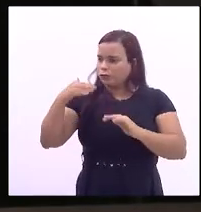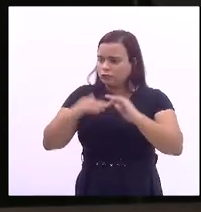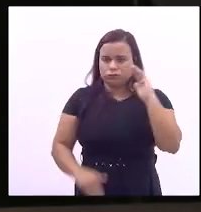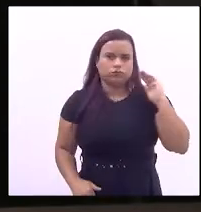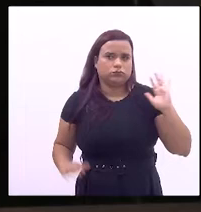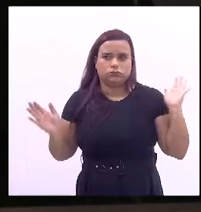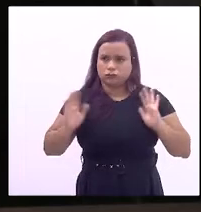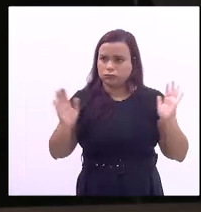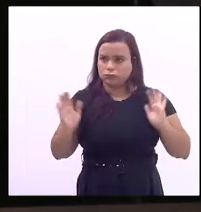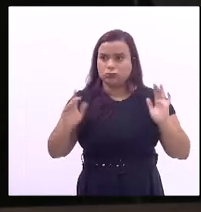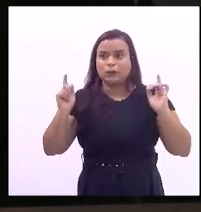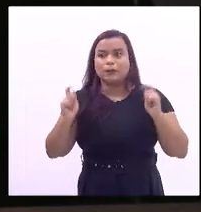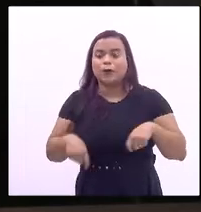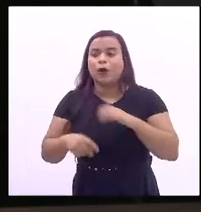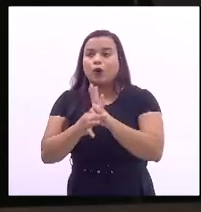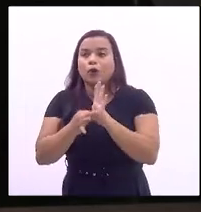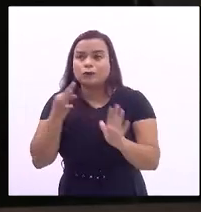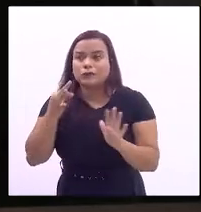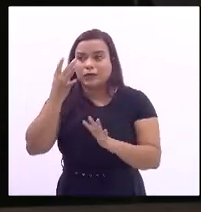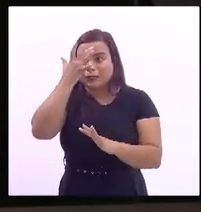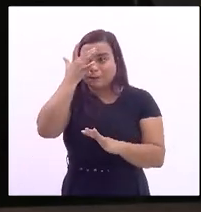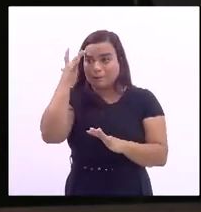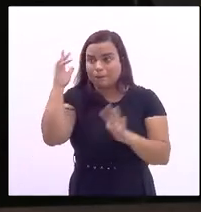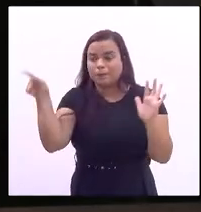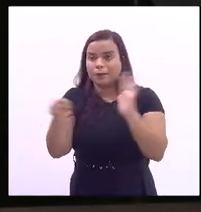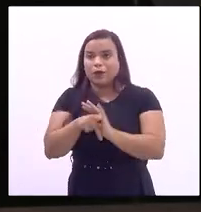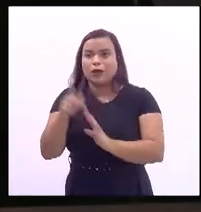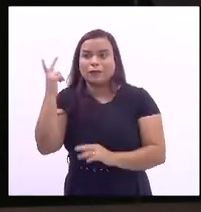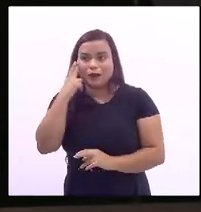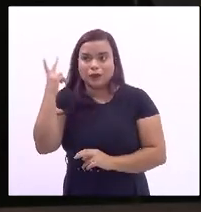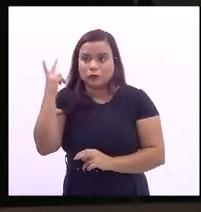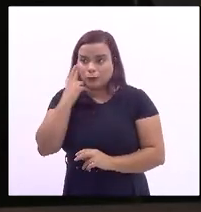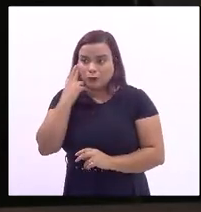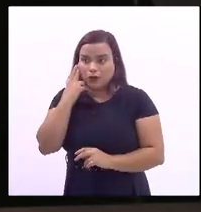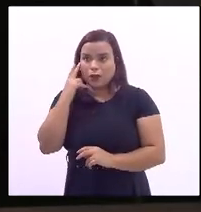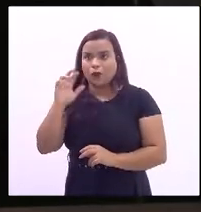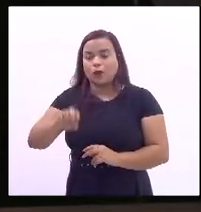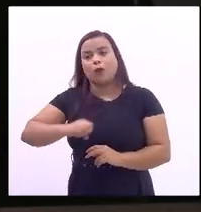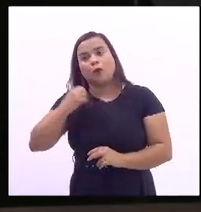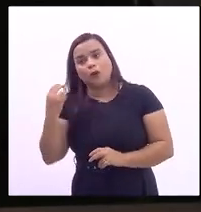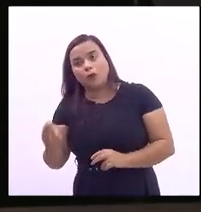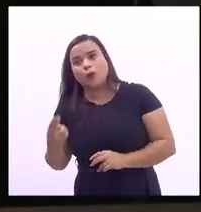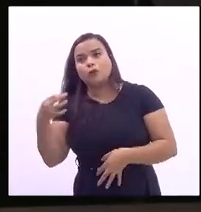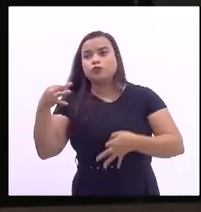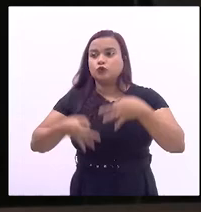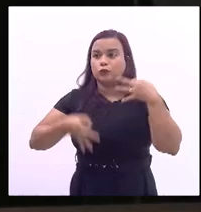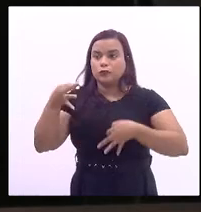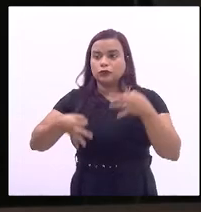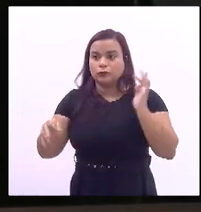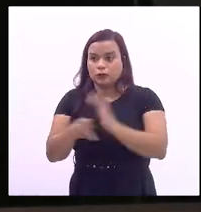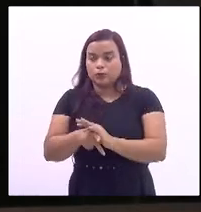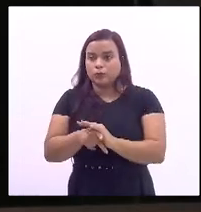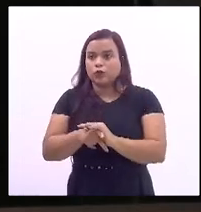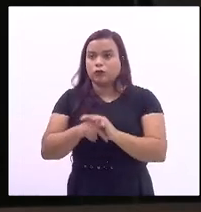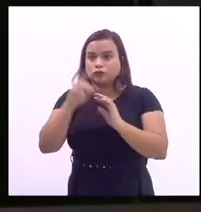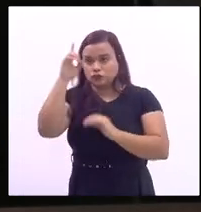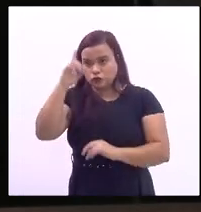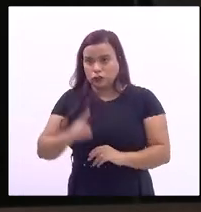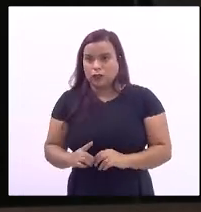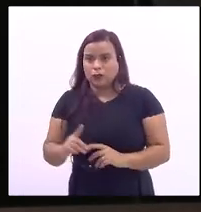de contratação de pessoa natural ou de pessoa jurídica de direito privado e